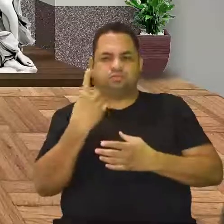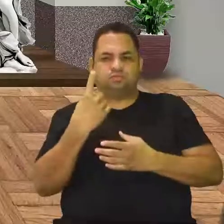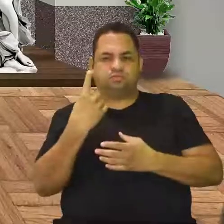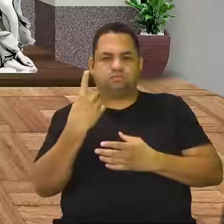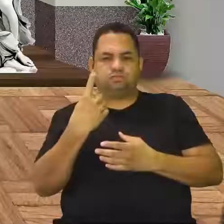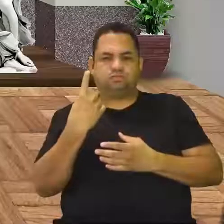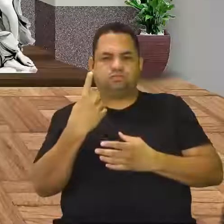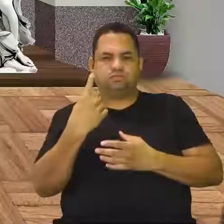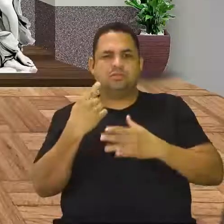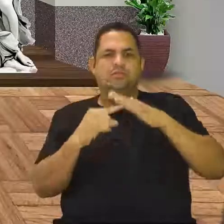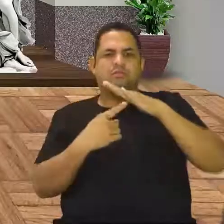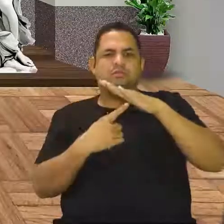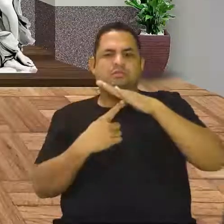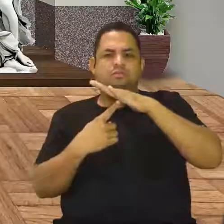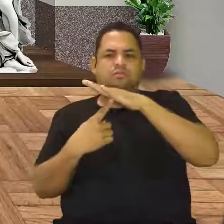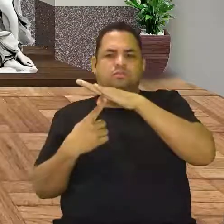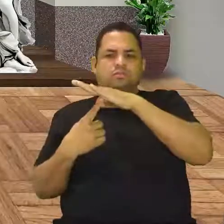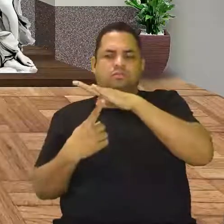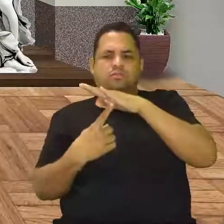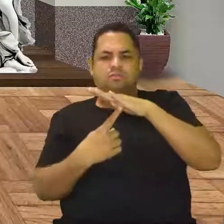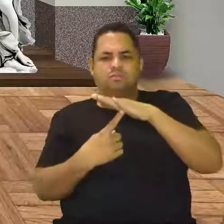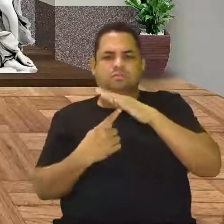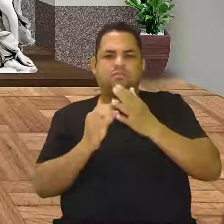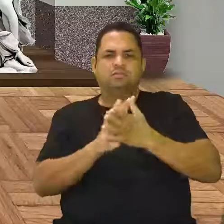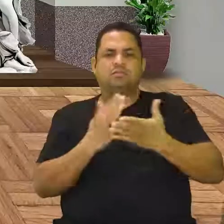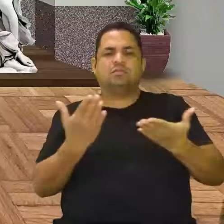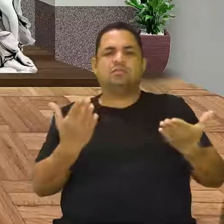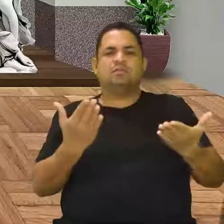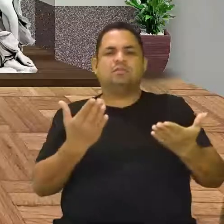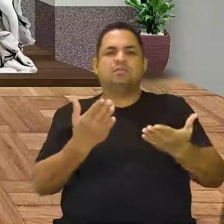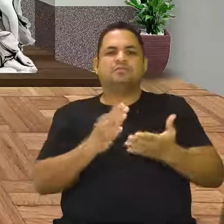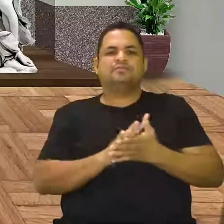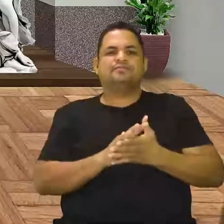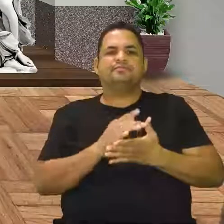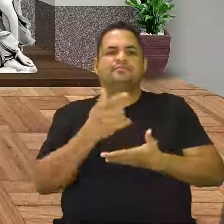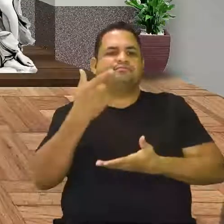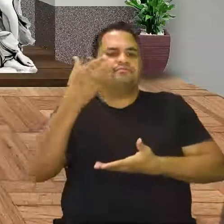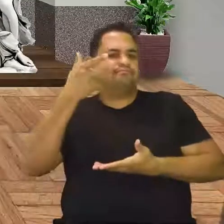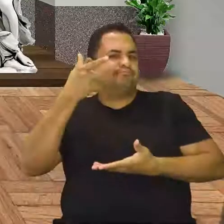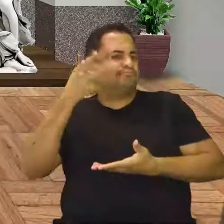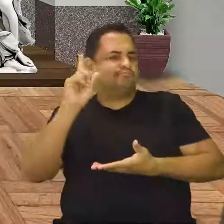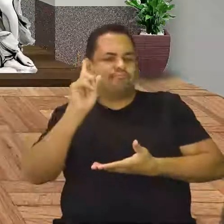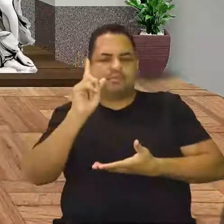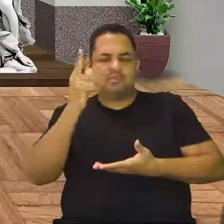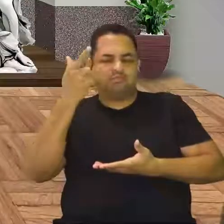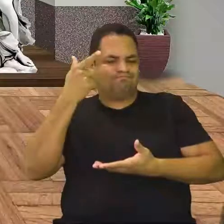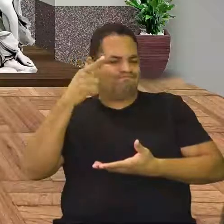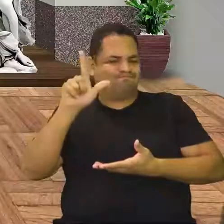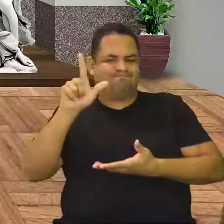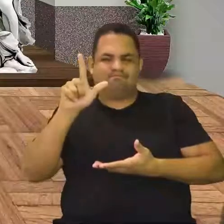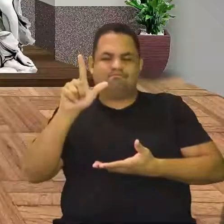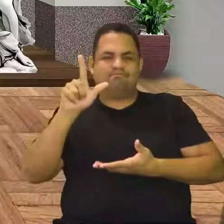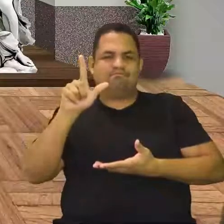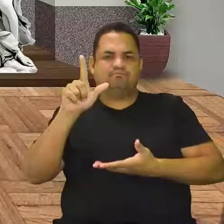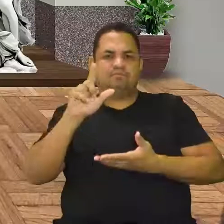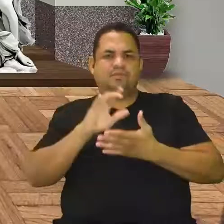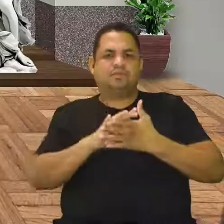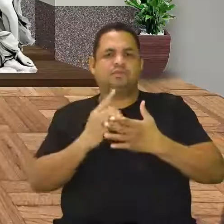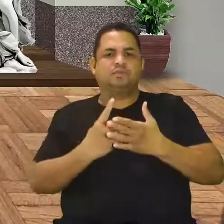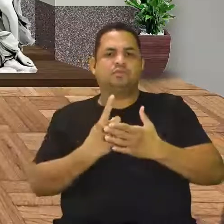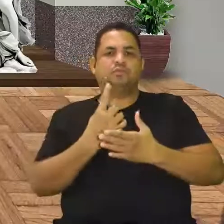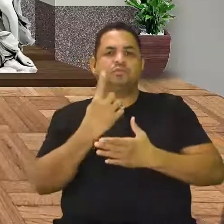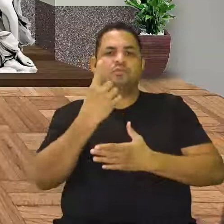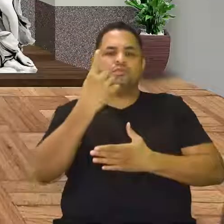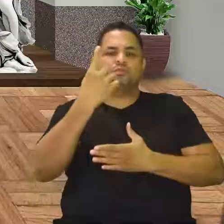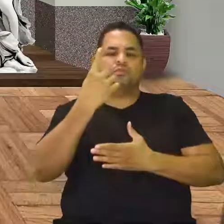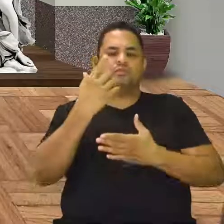milhões eu tu não tem noção queve o helicóptero que não conseguiu levantar voo